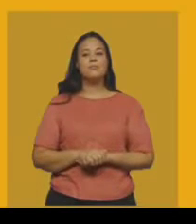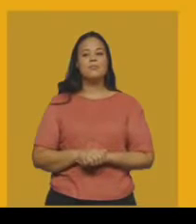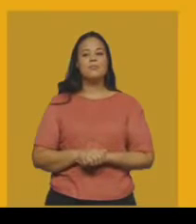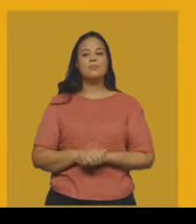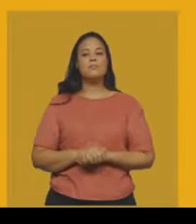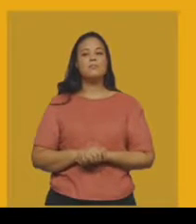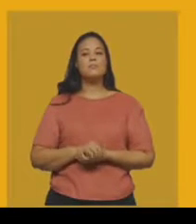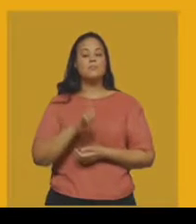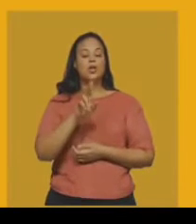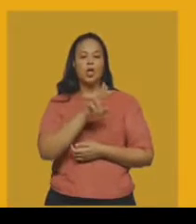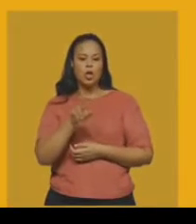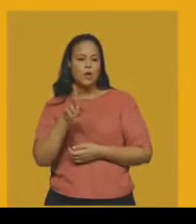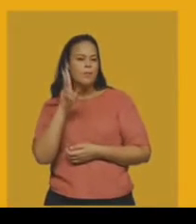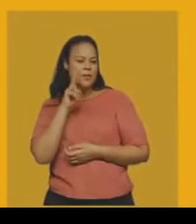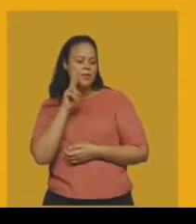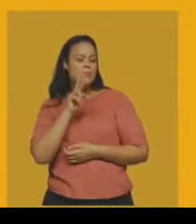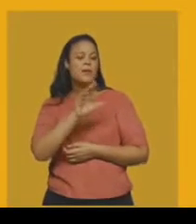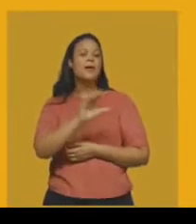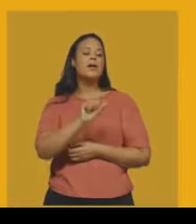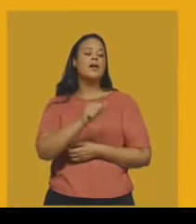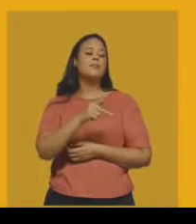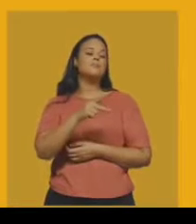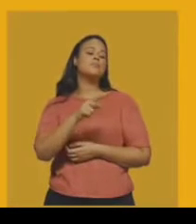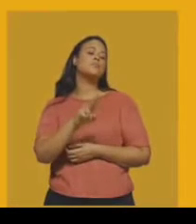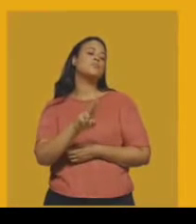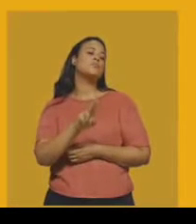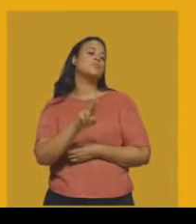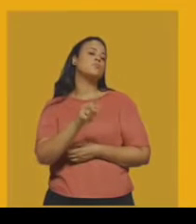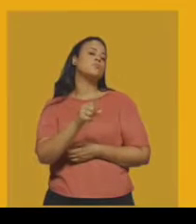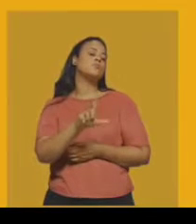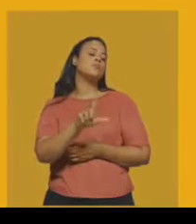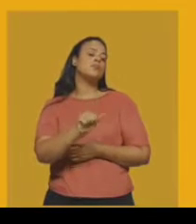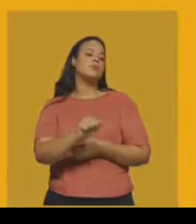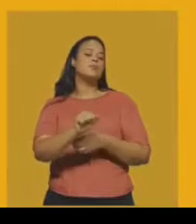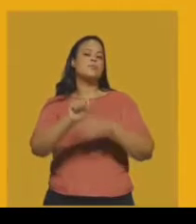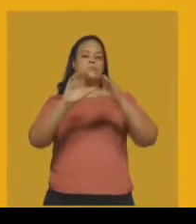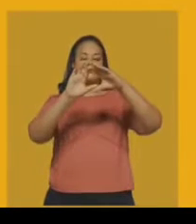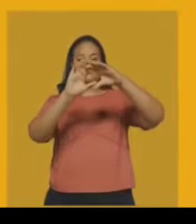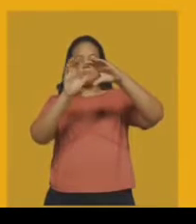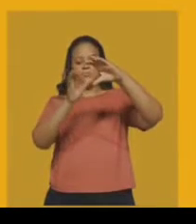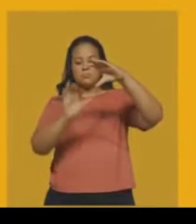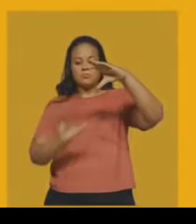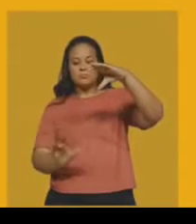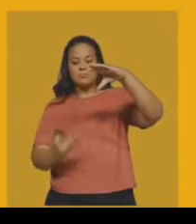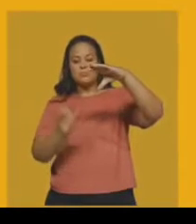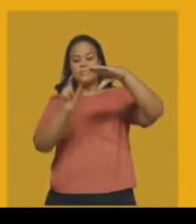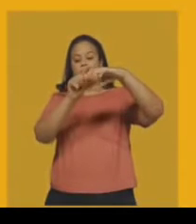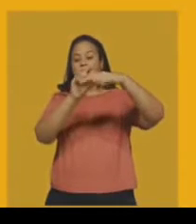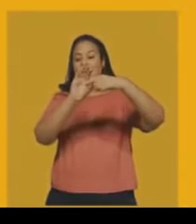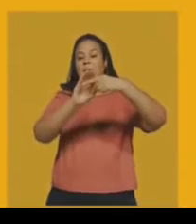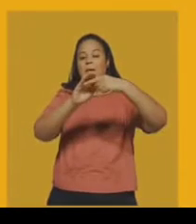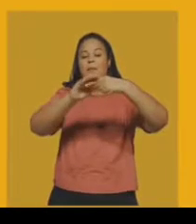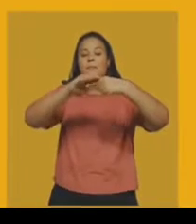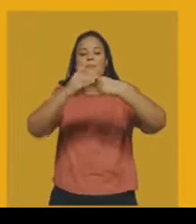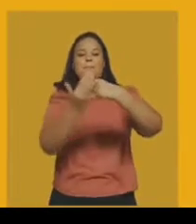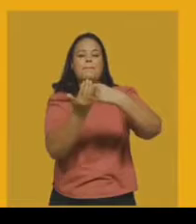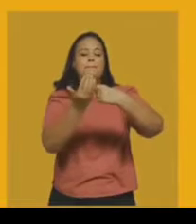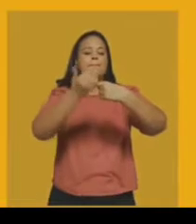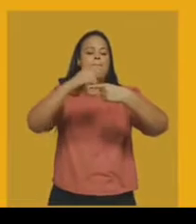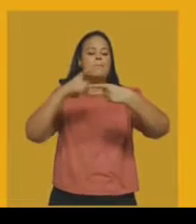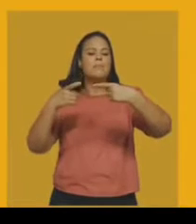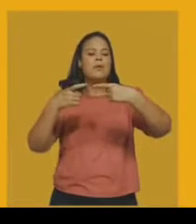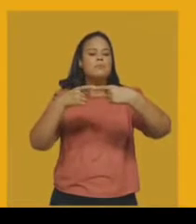a cápsula. Lembra que eu falei que a cápsula tem a ver com a proteção. Tanto é que está na parte externa, então ela pode resistir a problemas